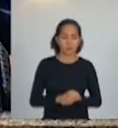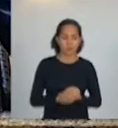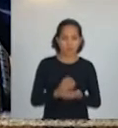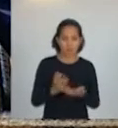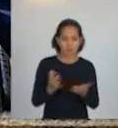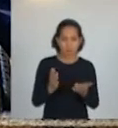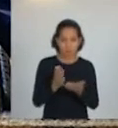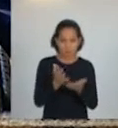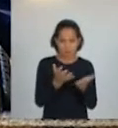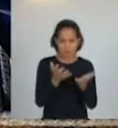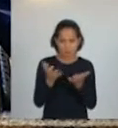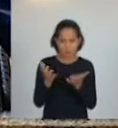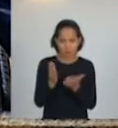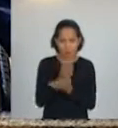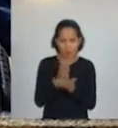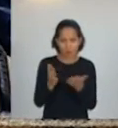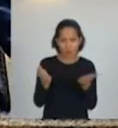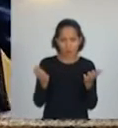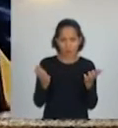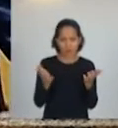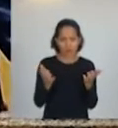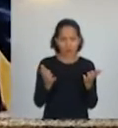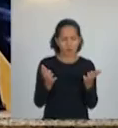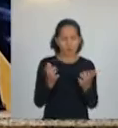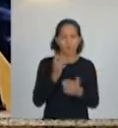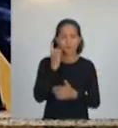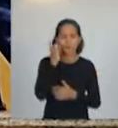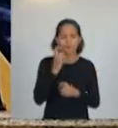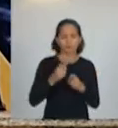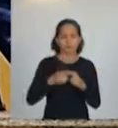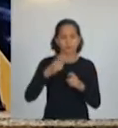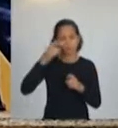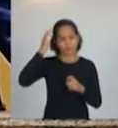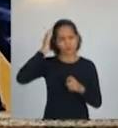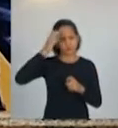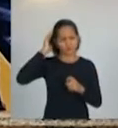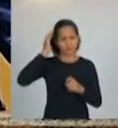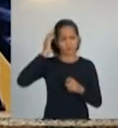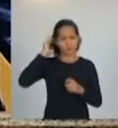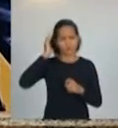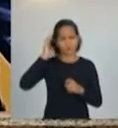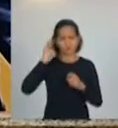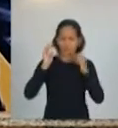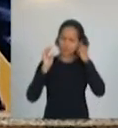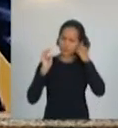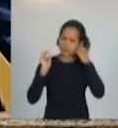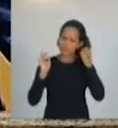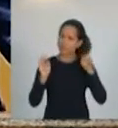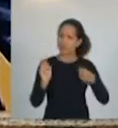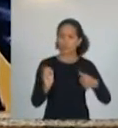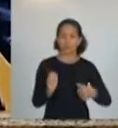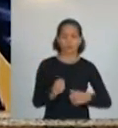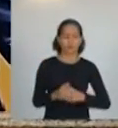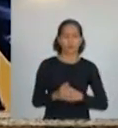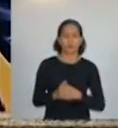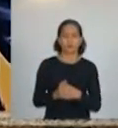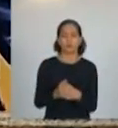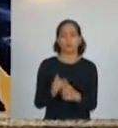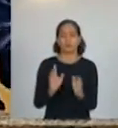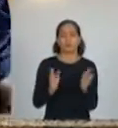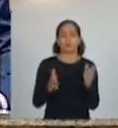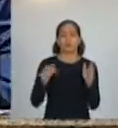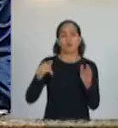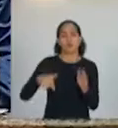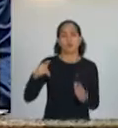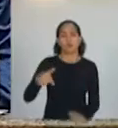o registro de um minuto de silêncio. Mais algum deputado? Deputado Hércules presidente. Silveira, que serviu o 3º Batalhão de Caçadores quando foi fundado aqui no